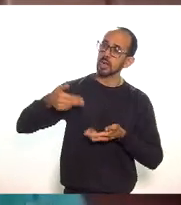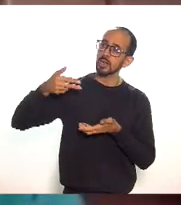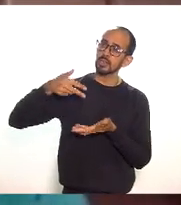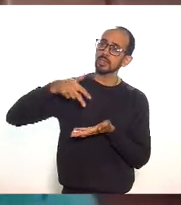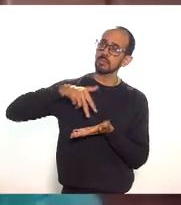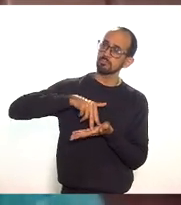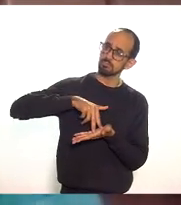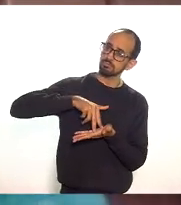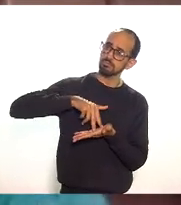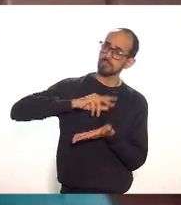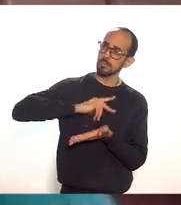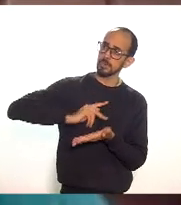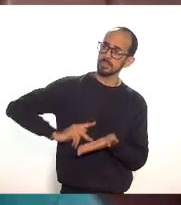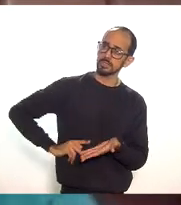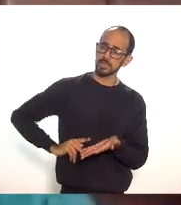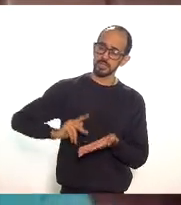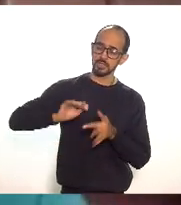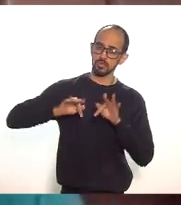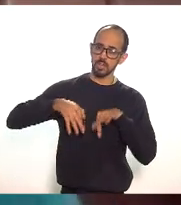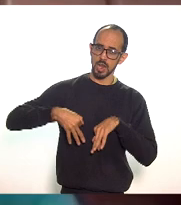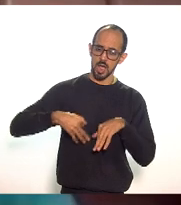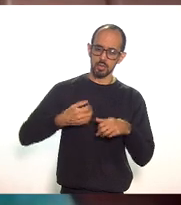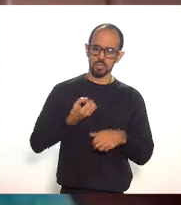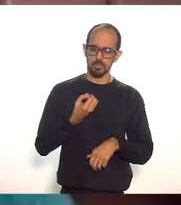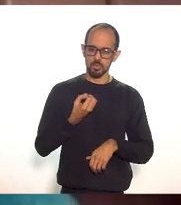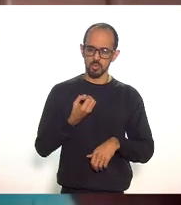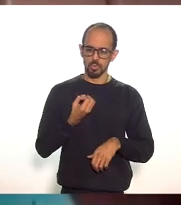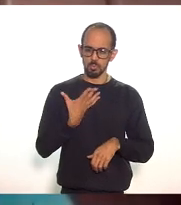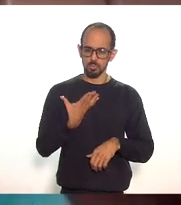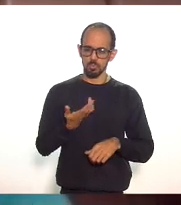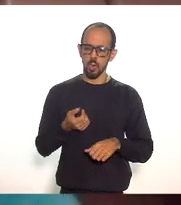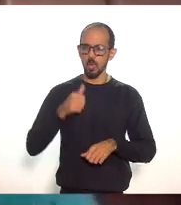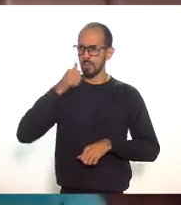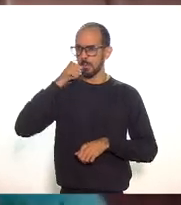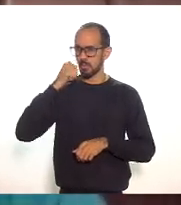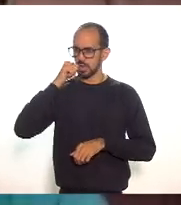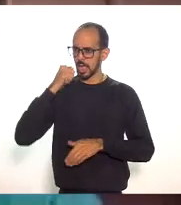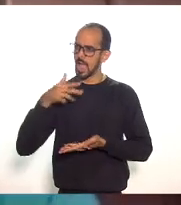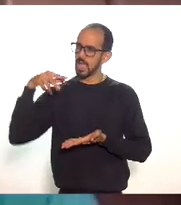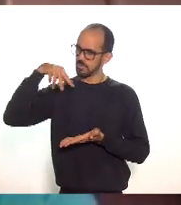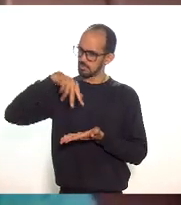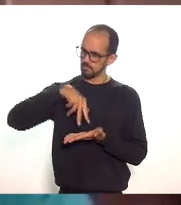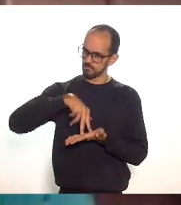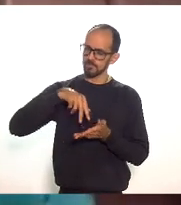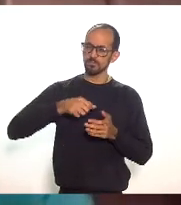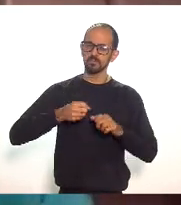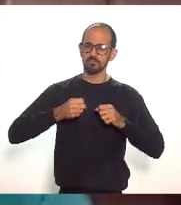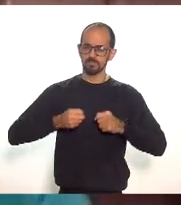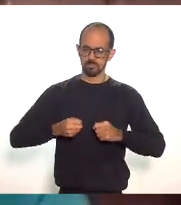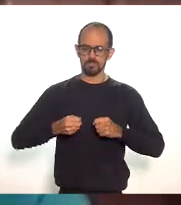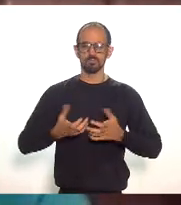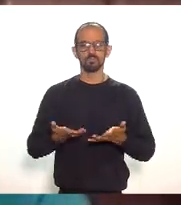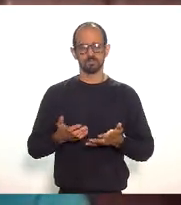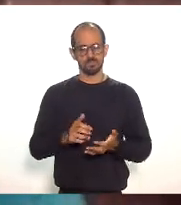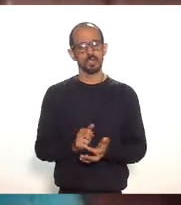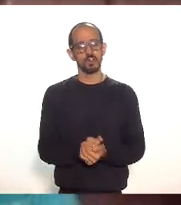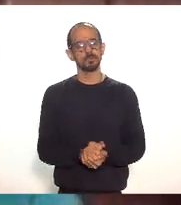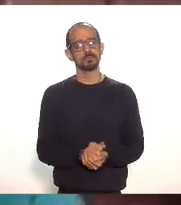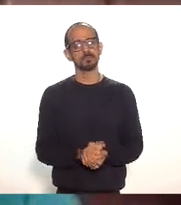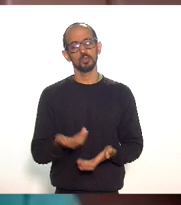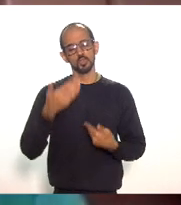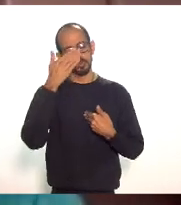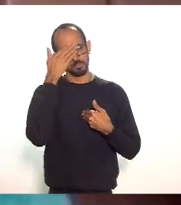do expediente final. Sempre bom ver as mulheres ocupando esse espaço e vê-la sentada aí. Muito obrigada